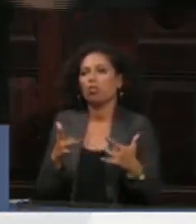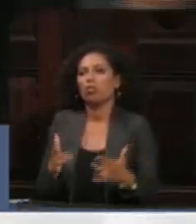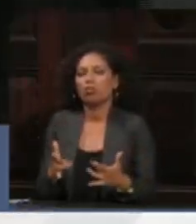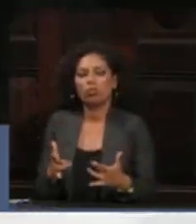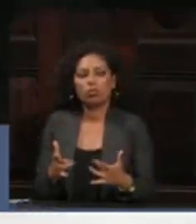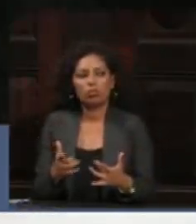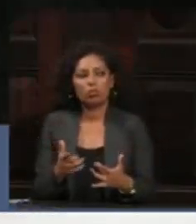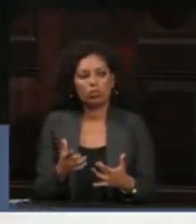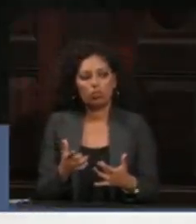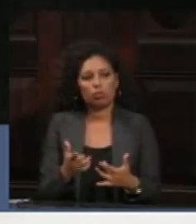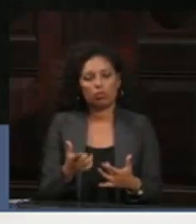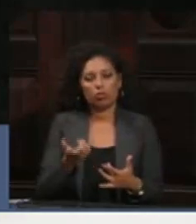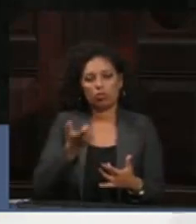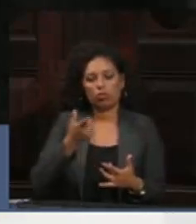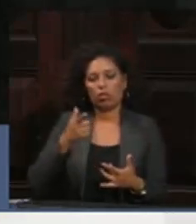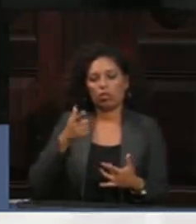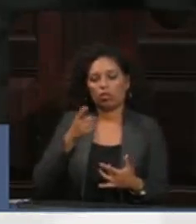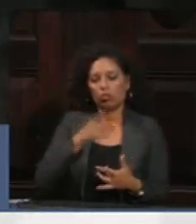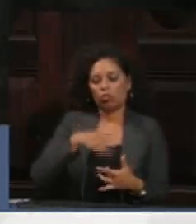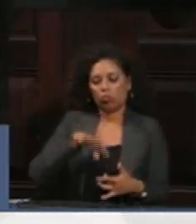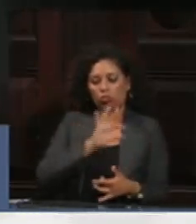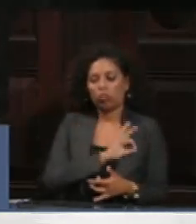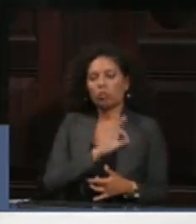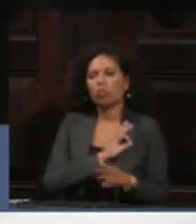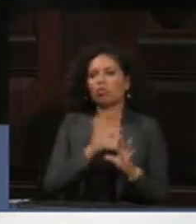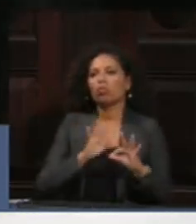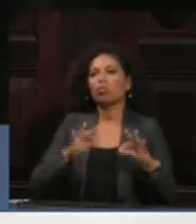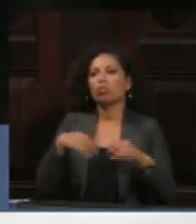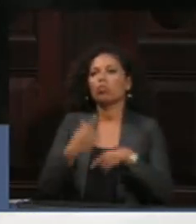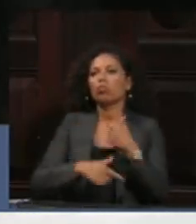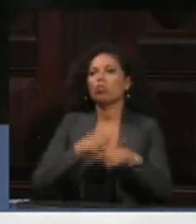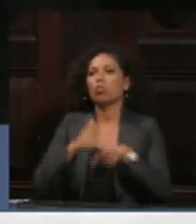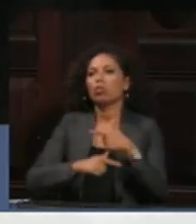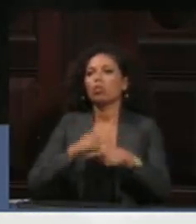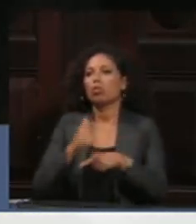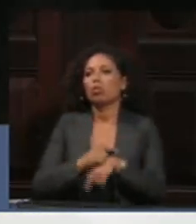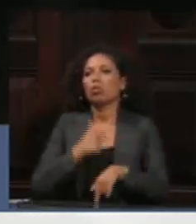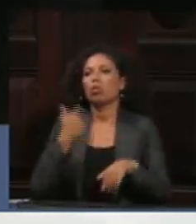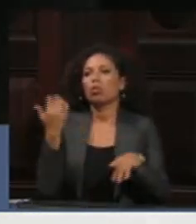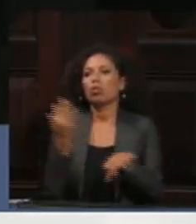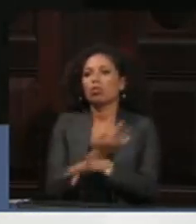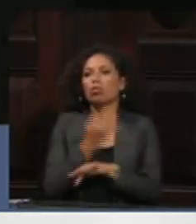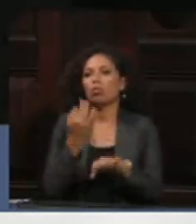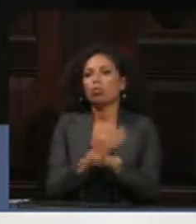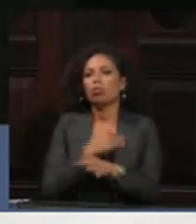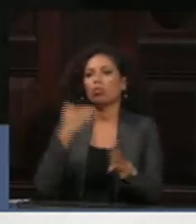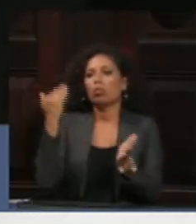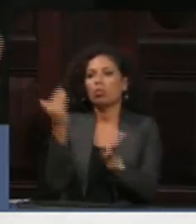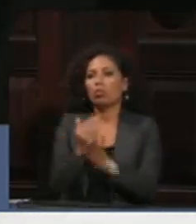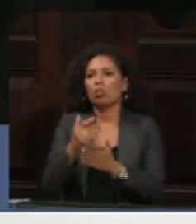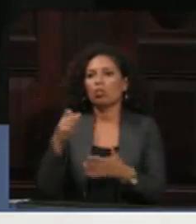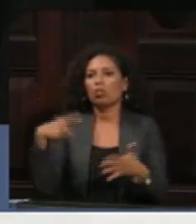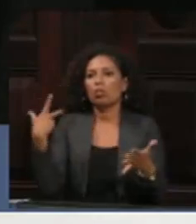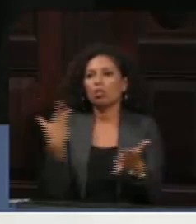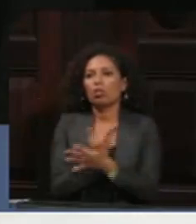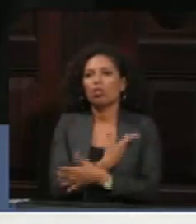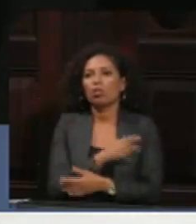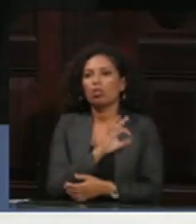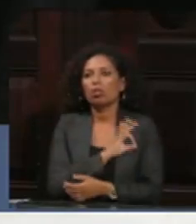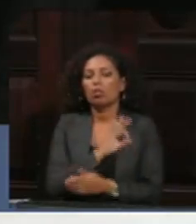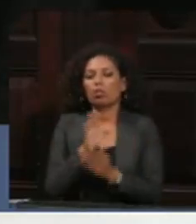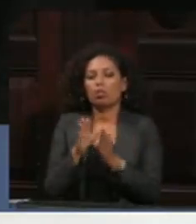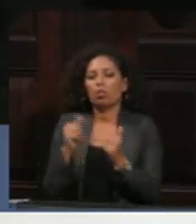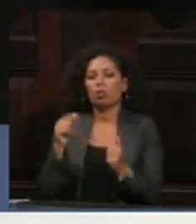estão trabalhando além do que o seu corpo permite, e é uma covardia o que faz com nossos policiais. Então eu peço ao